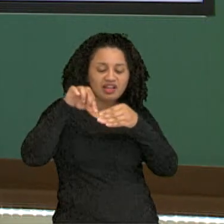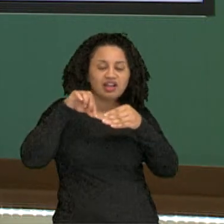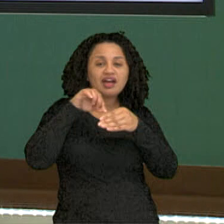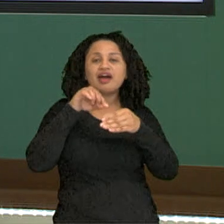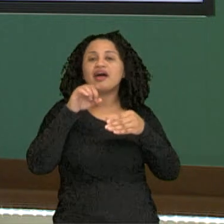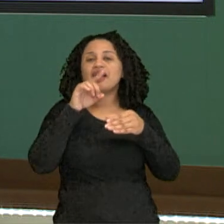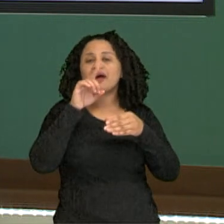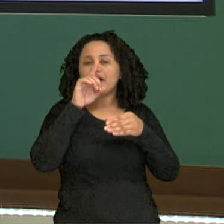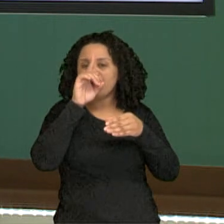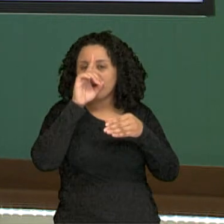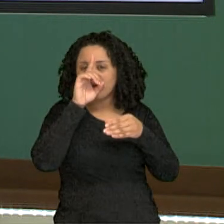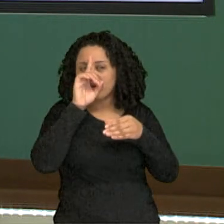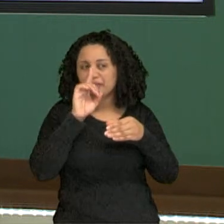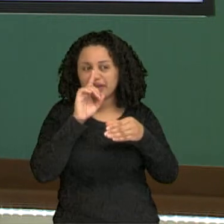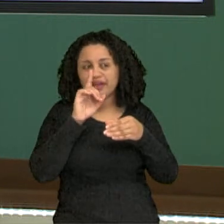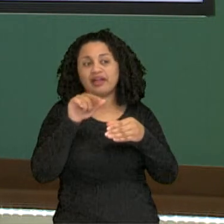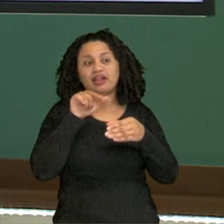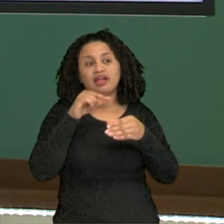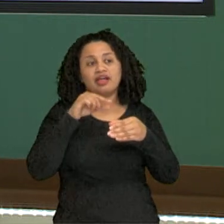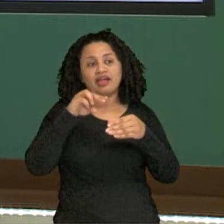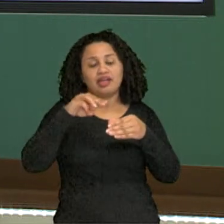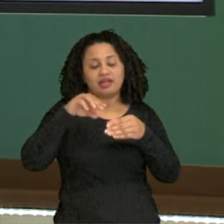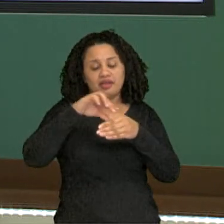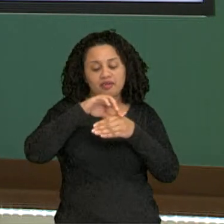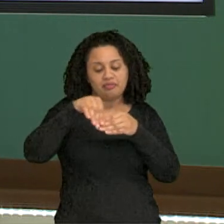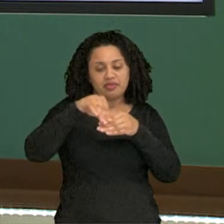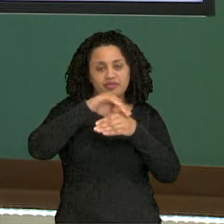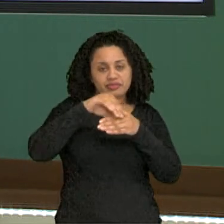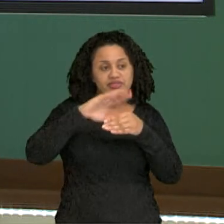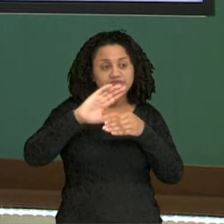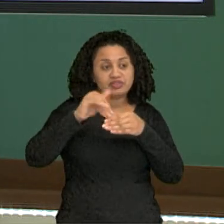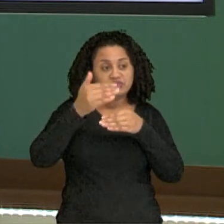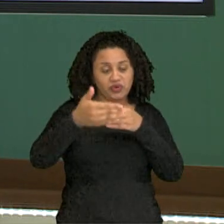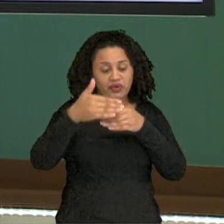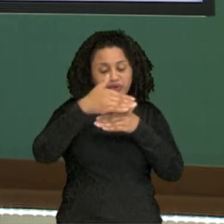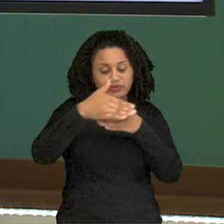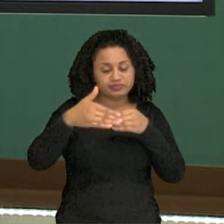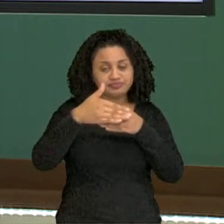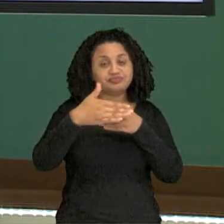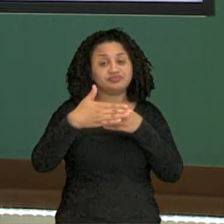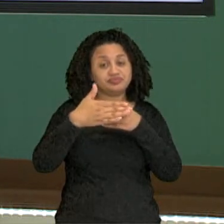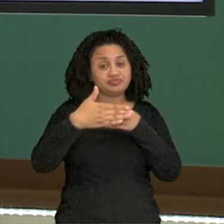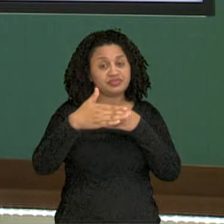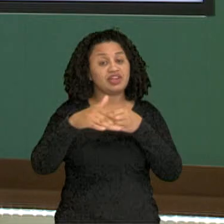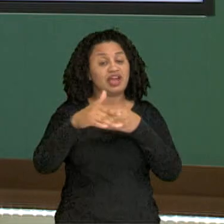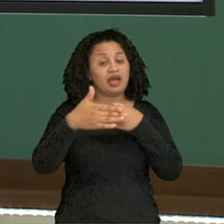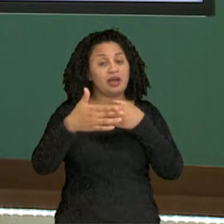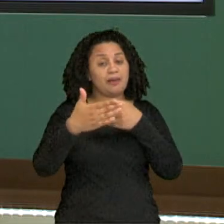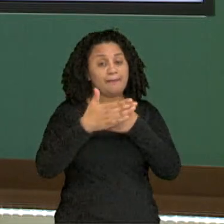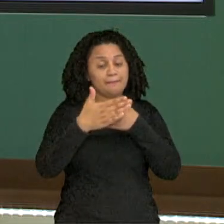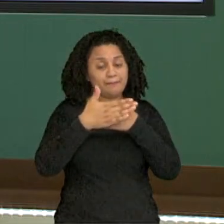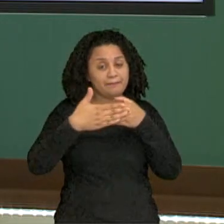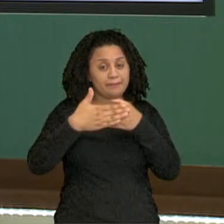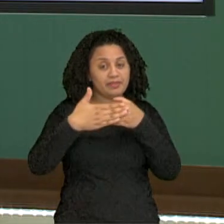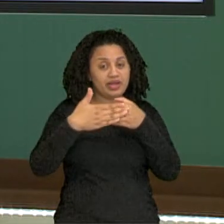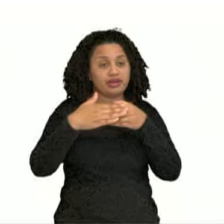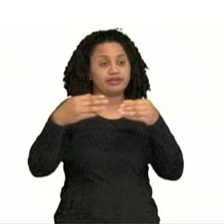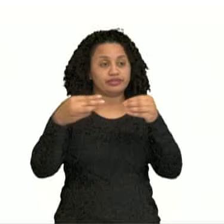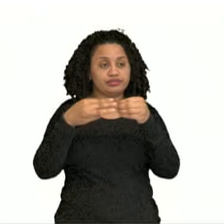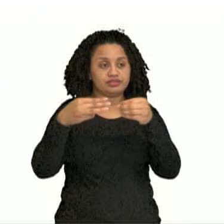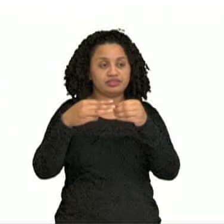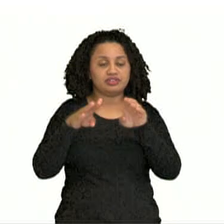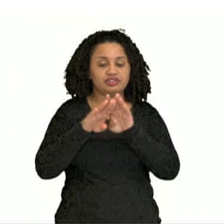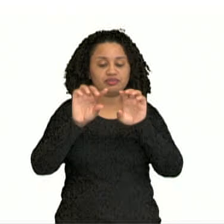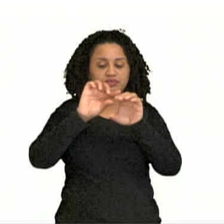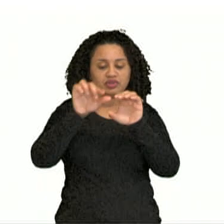Essa borda amarelinha é a membrana, mas reparem que tem uma linha mais externa, parede celular. E nós temos organelas com a